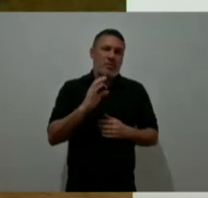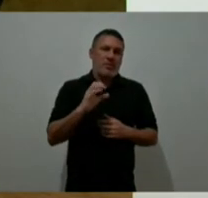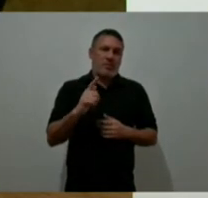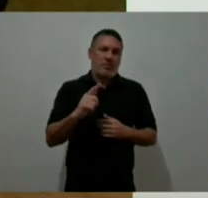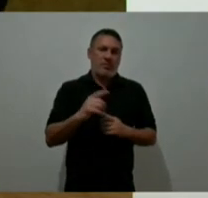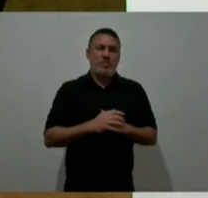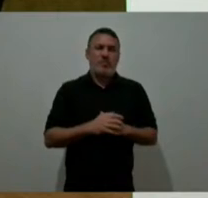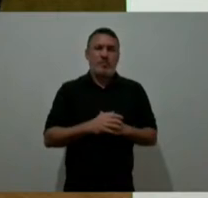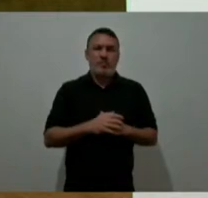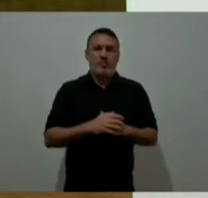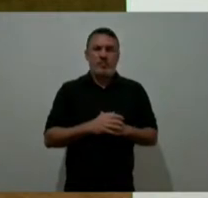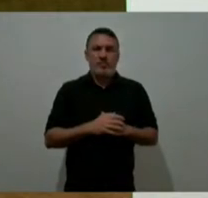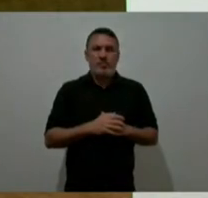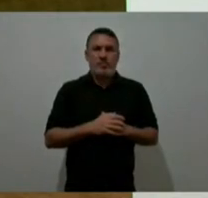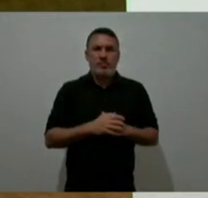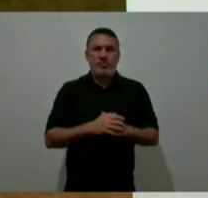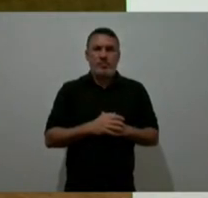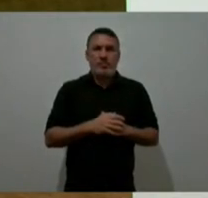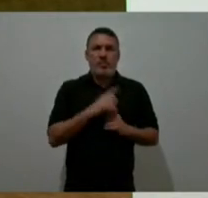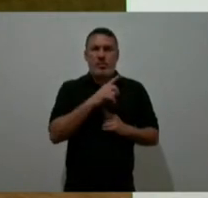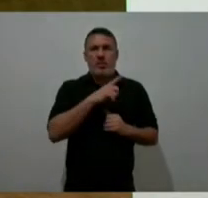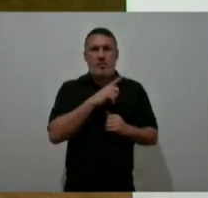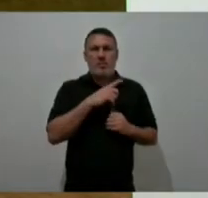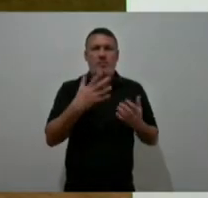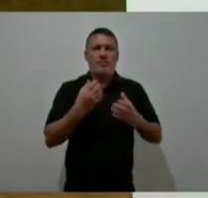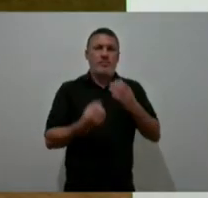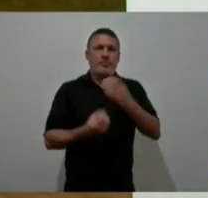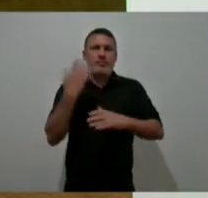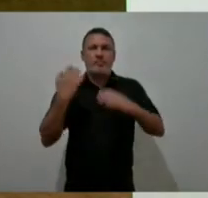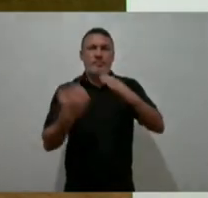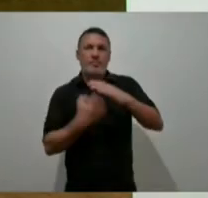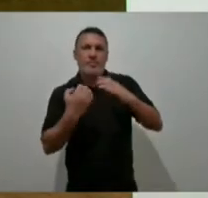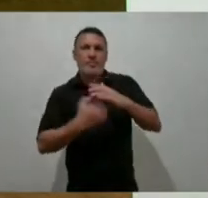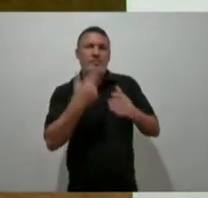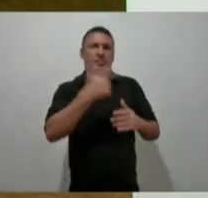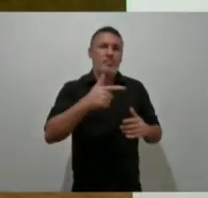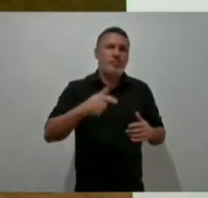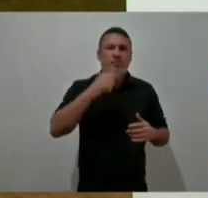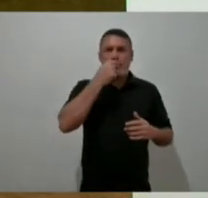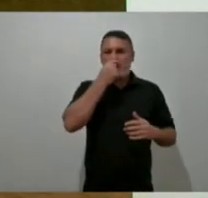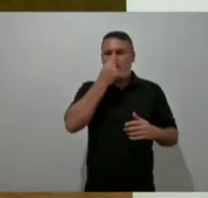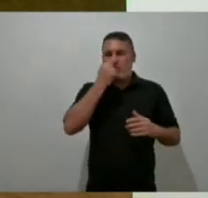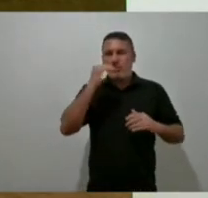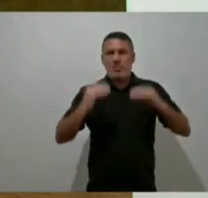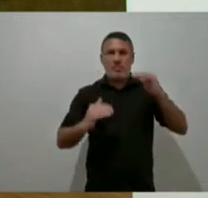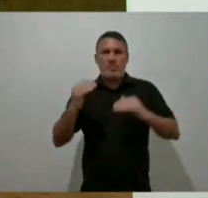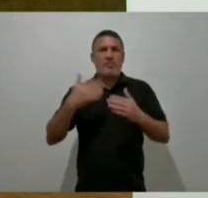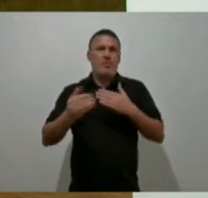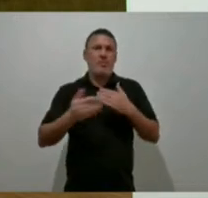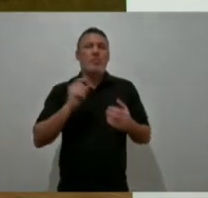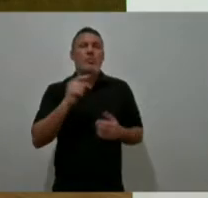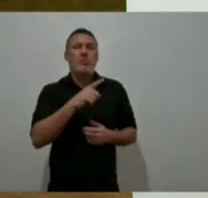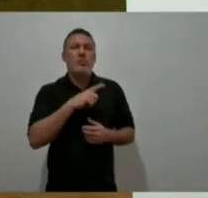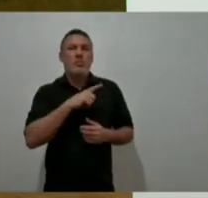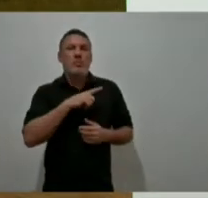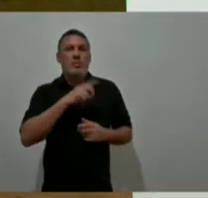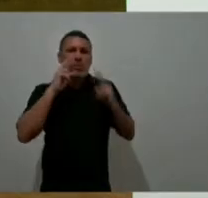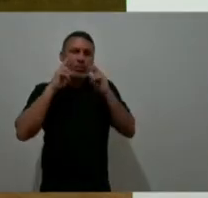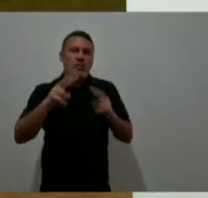de uma grande empresa ou de uma empresa média qualquer, enfim, o que vocês olham do ponto de vista de